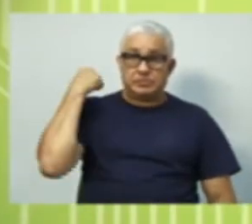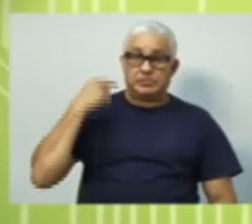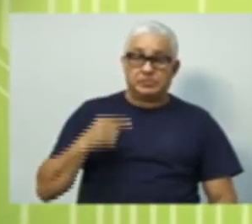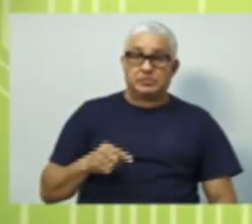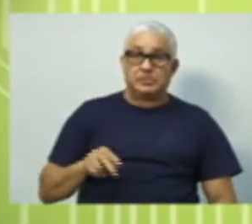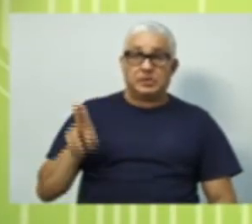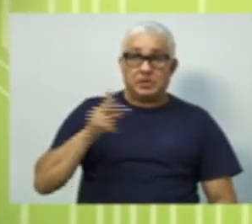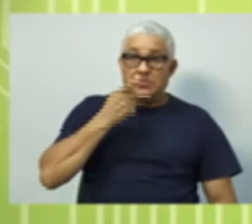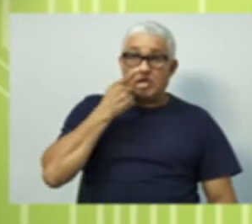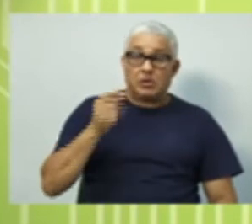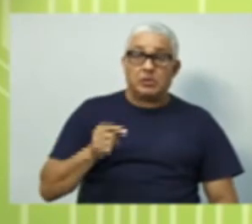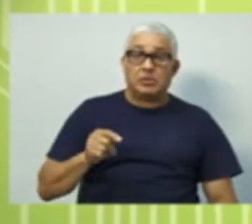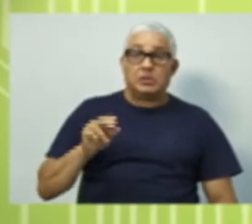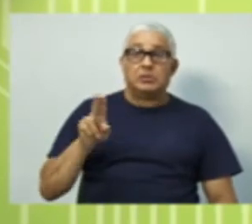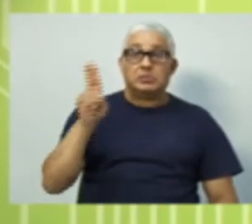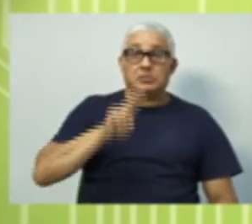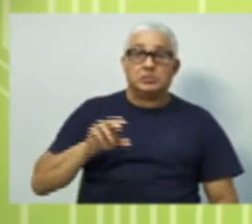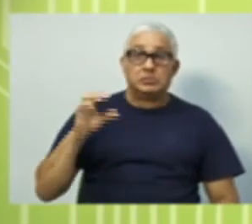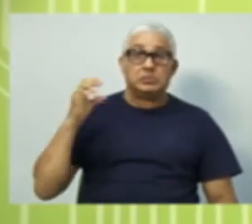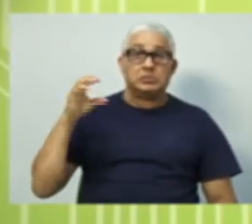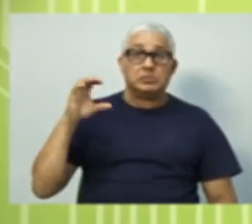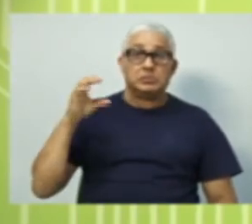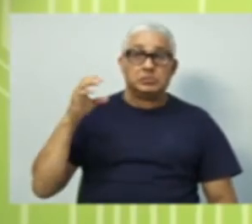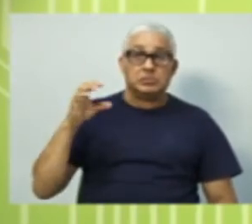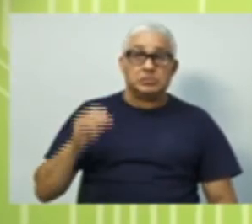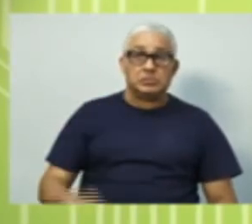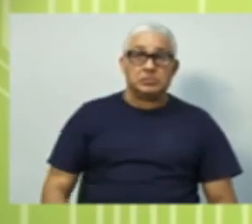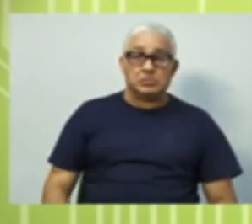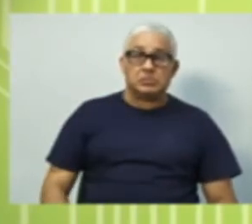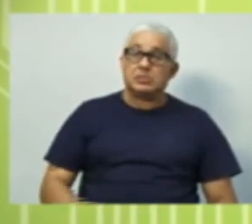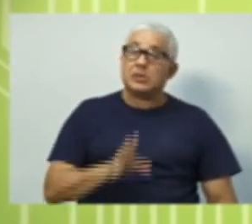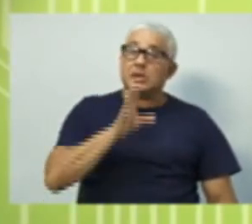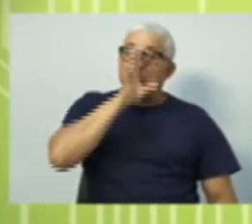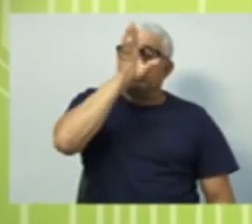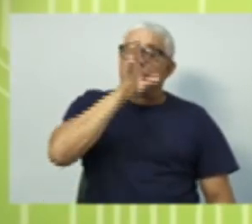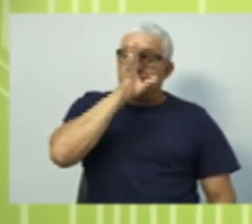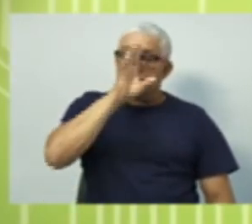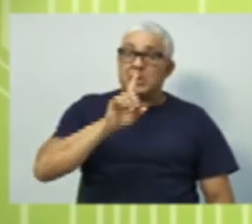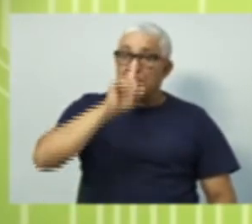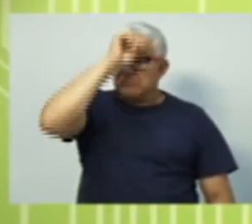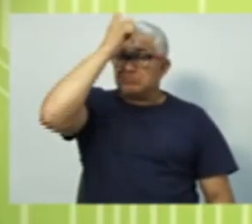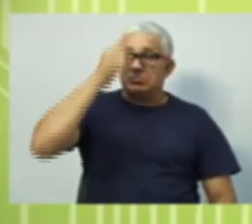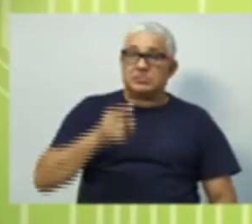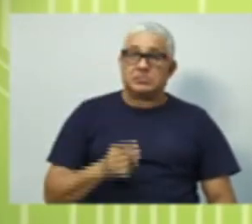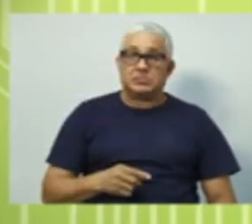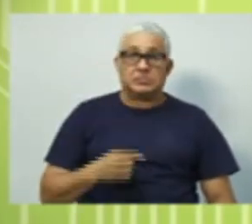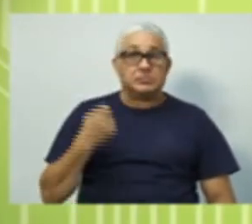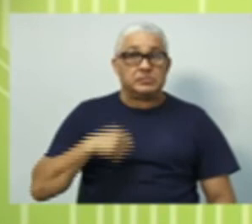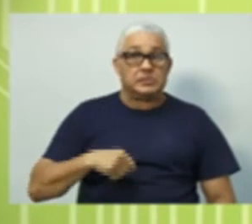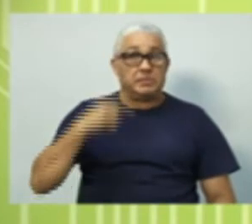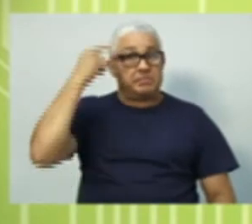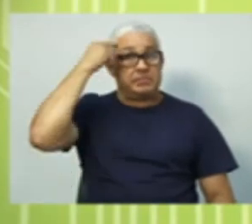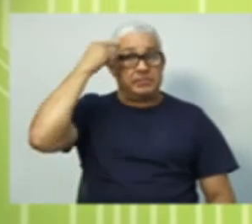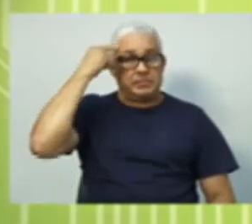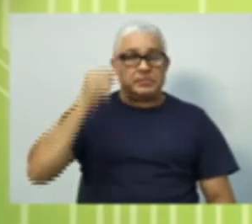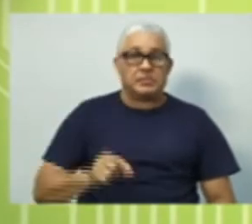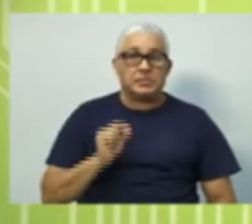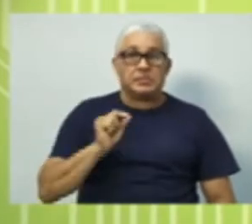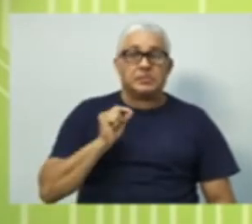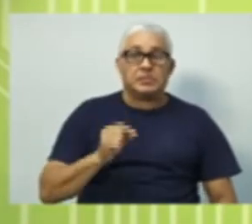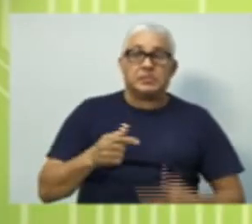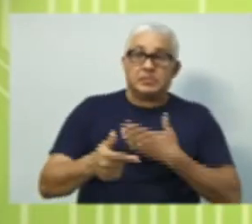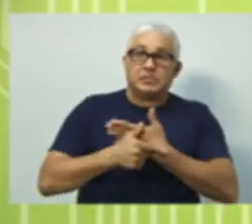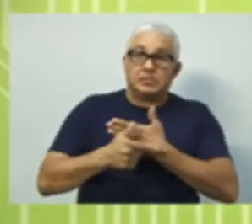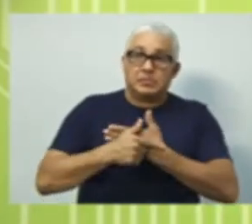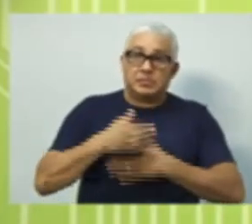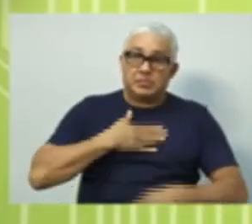visão, você pode colaborar com a expansão e o crescimento da empresa. O que você ganha com isso? A empresa se mantendo, funcionando,